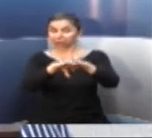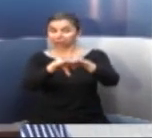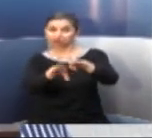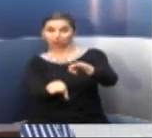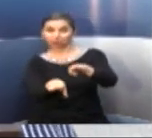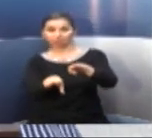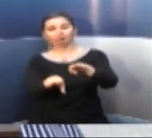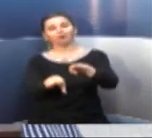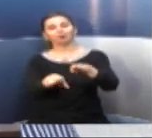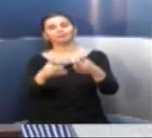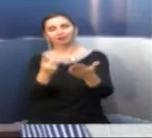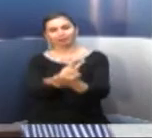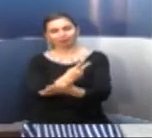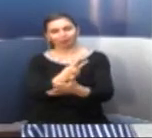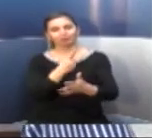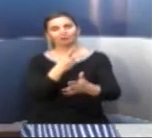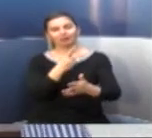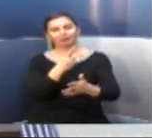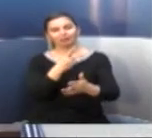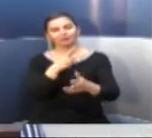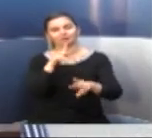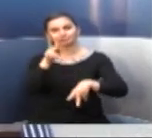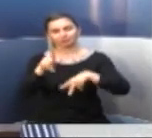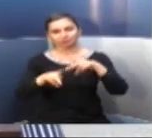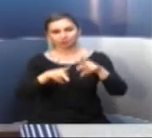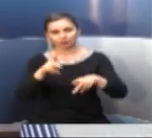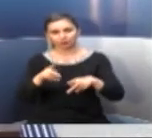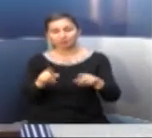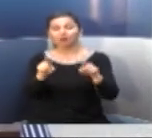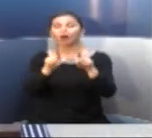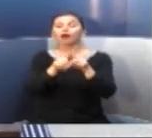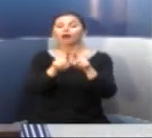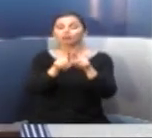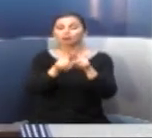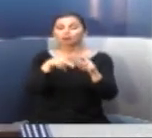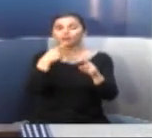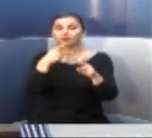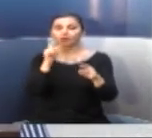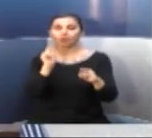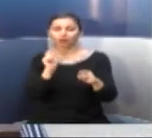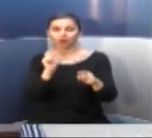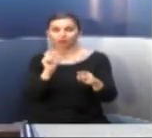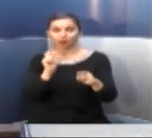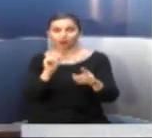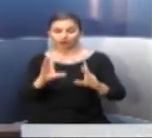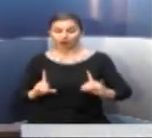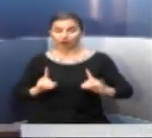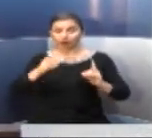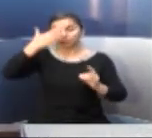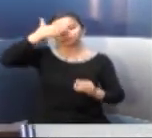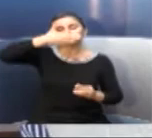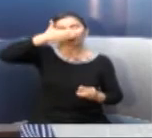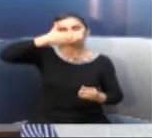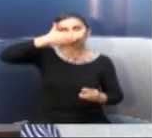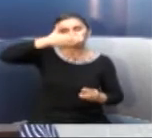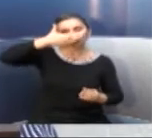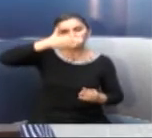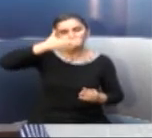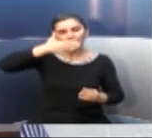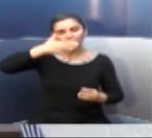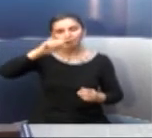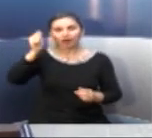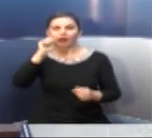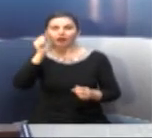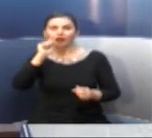nossa população. Também não poderia deixar de falar os deficientes visuais da ADV7, Associação dos